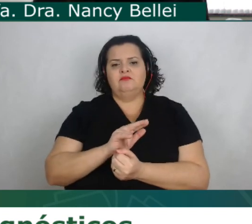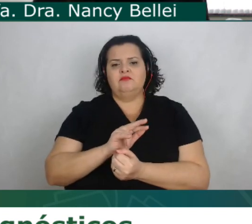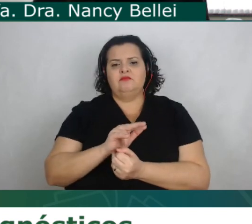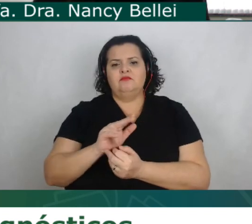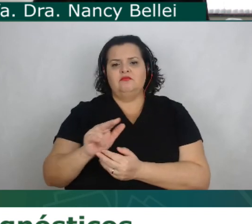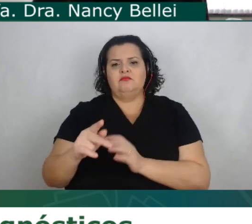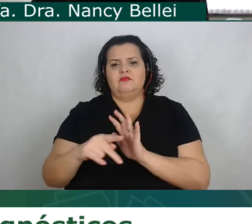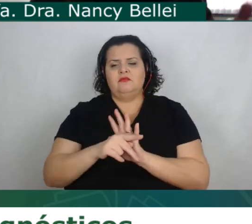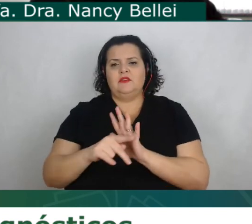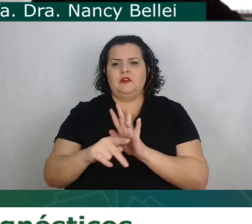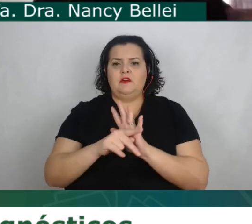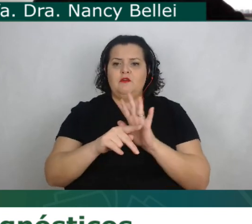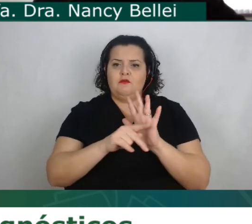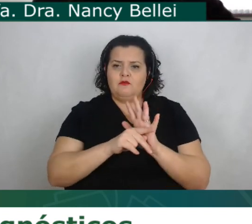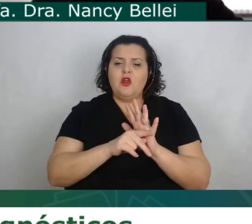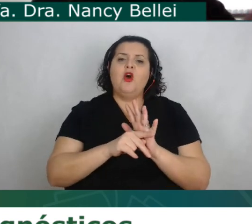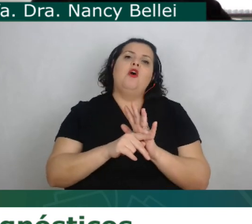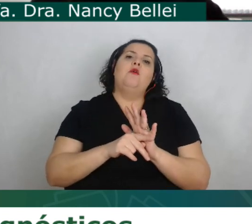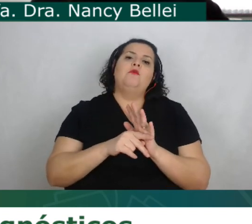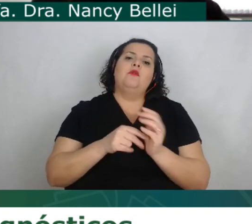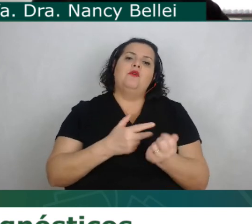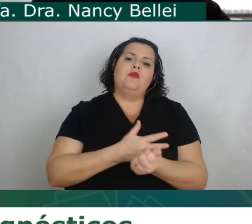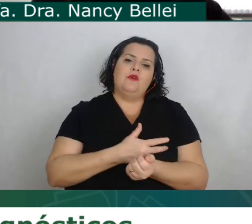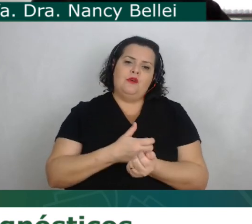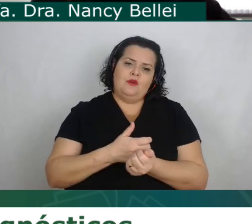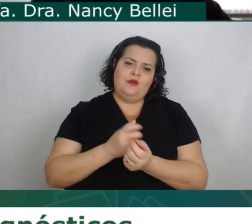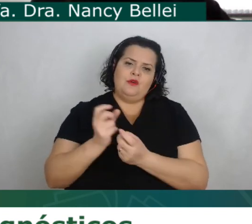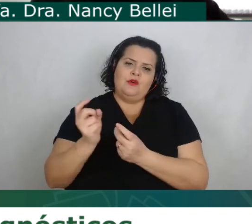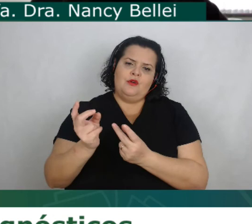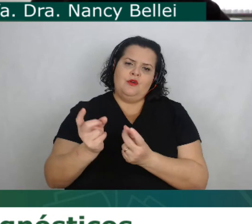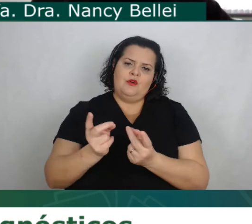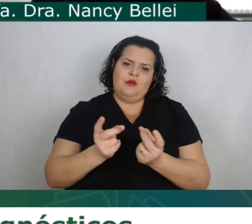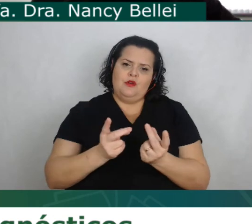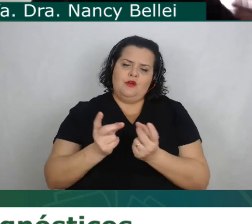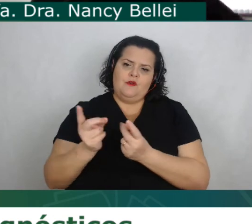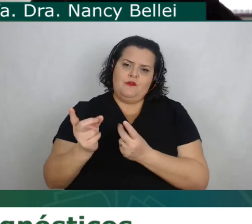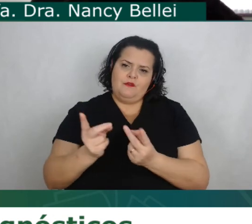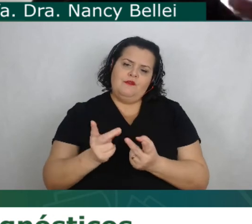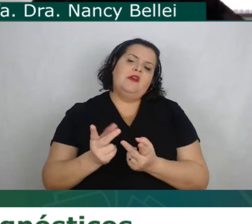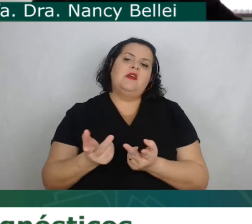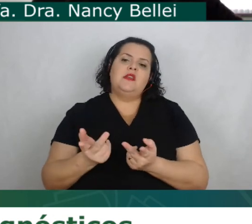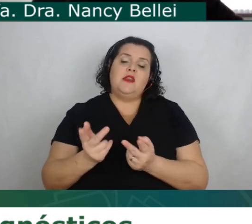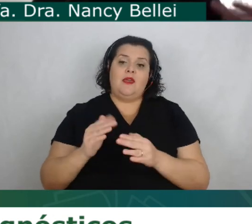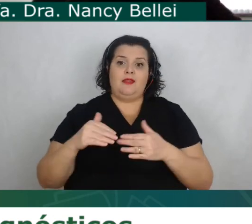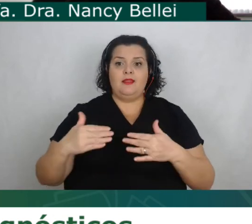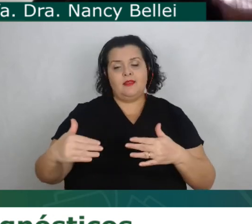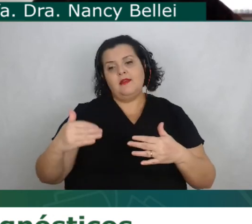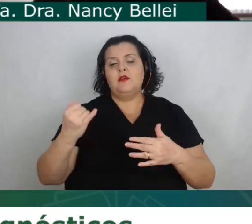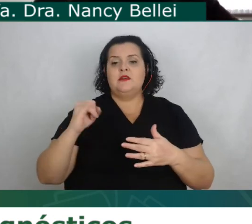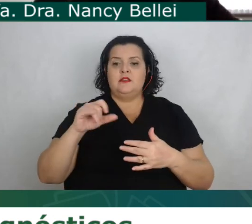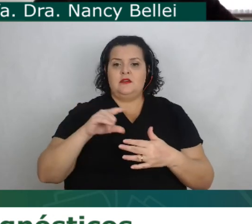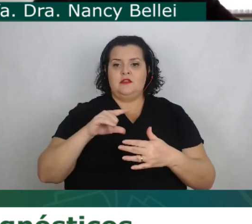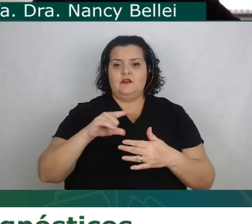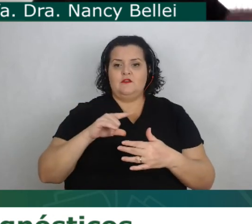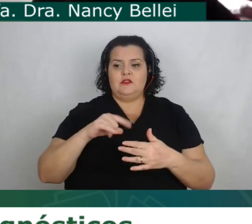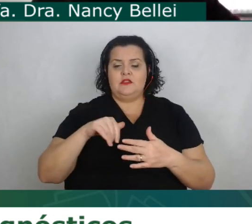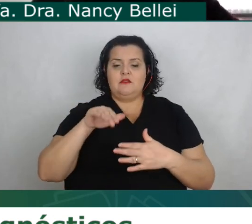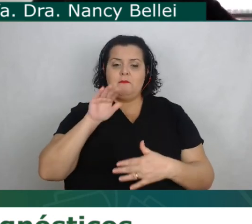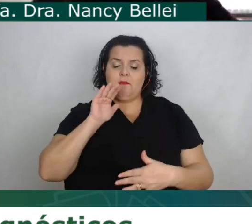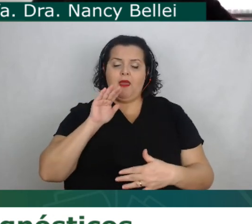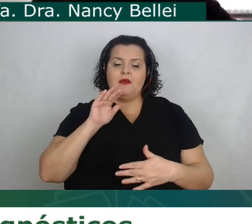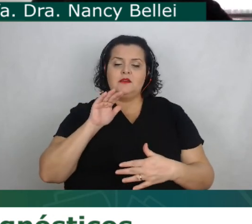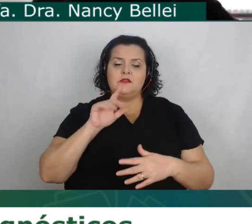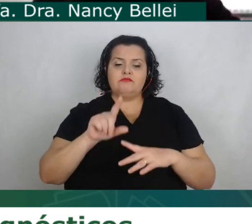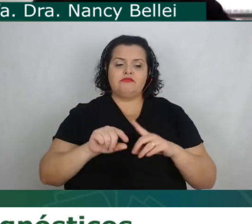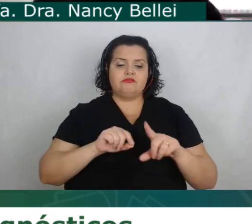são multiplex. Claro, quando você tem mais alvos, mais chance de você dar um resultado mais fidedigno, mas